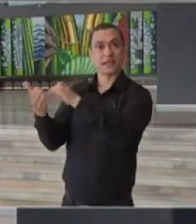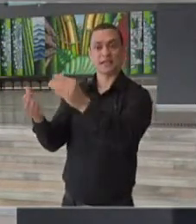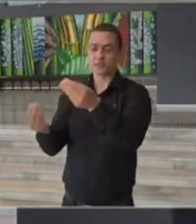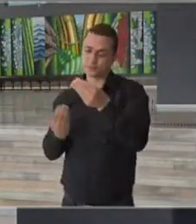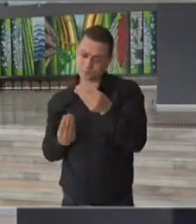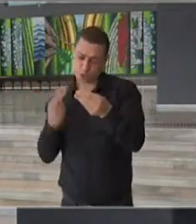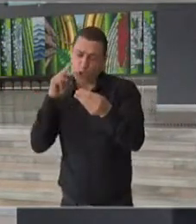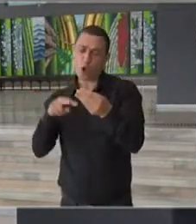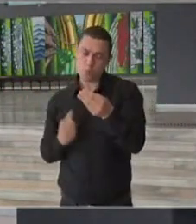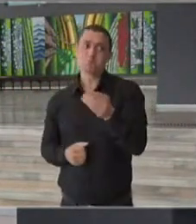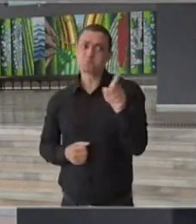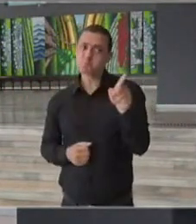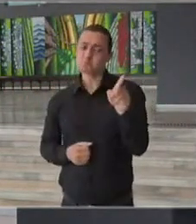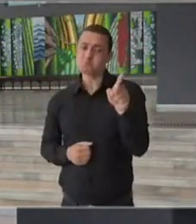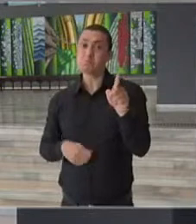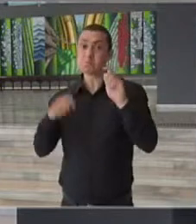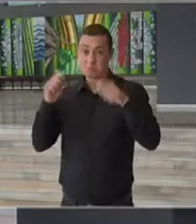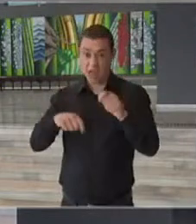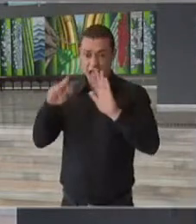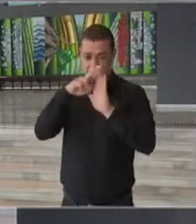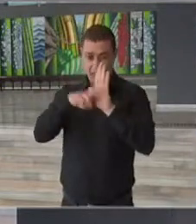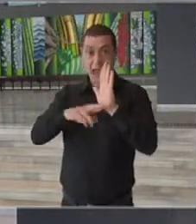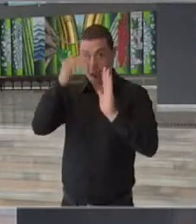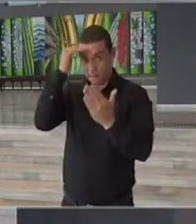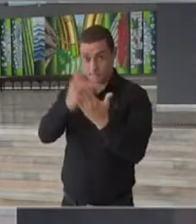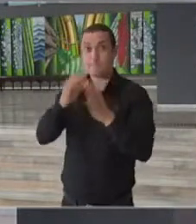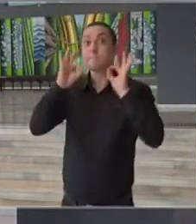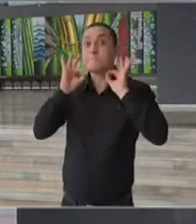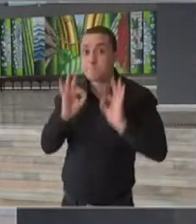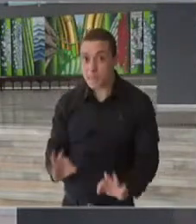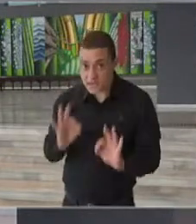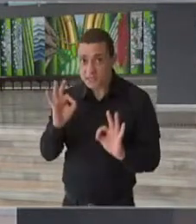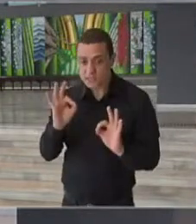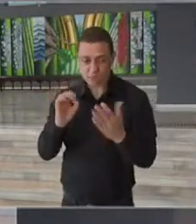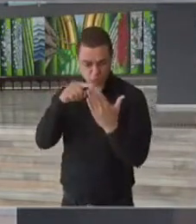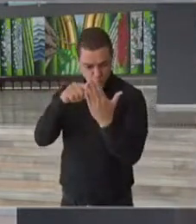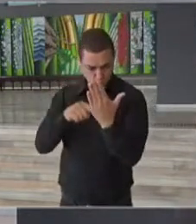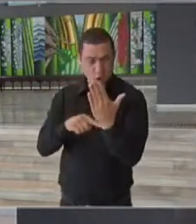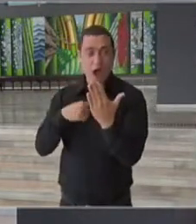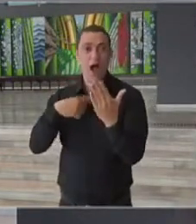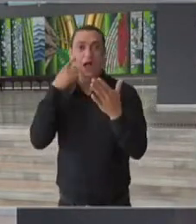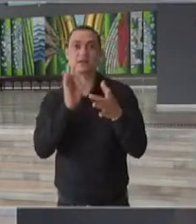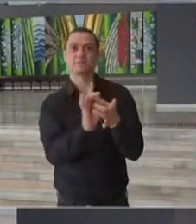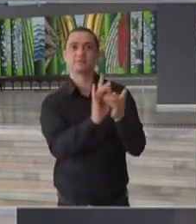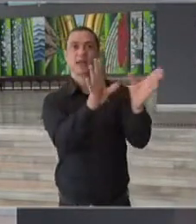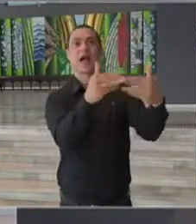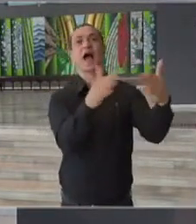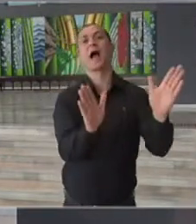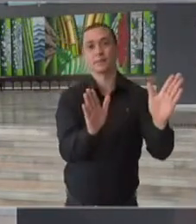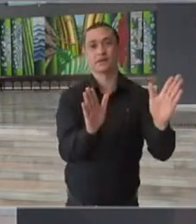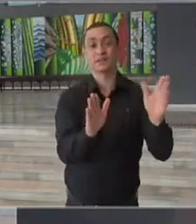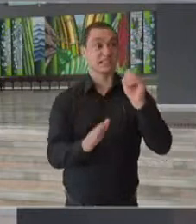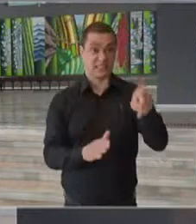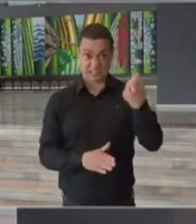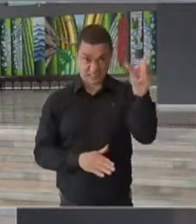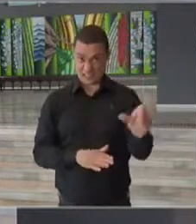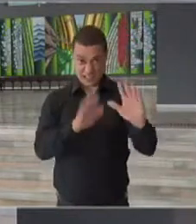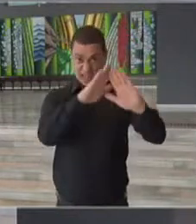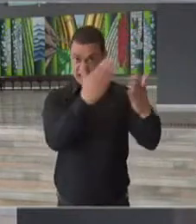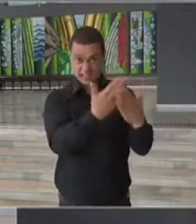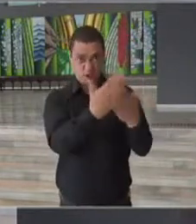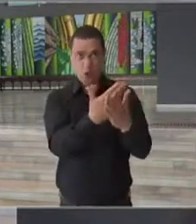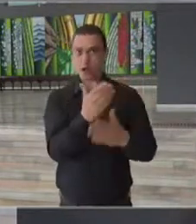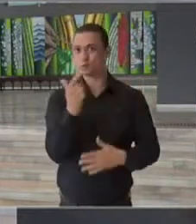avaliar se realmente estão cumpridas as condições adequadas para a proteção à vida, para as regras. Se a escola não tiver